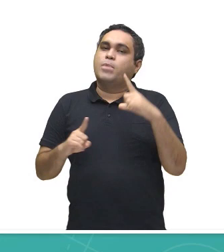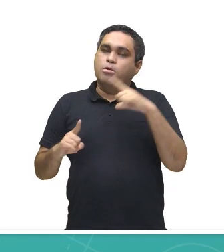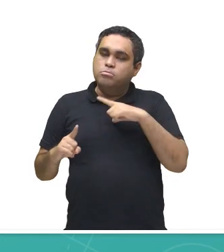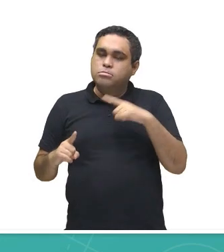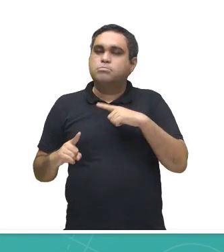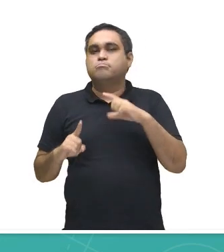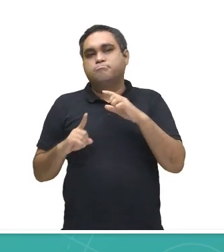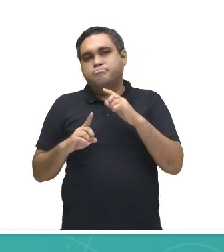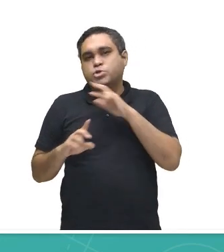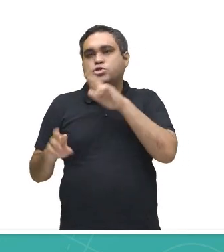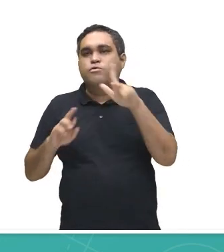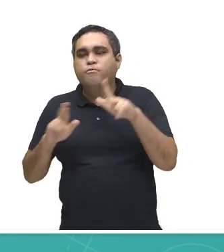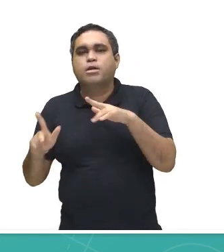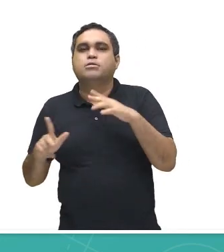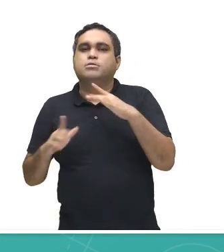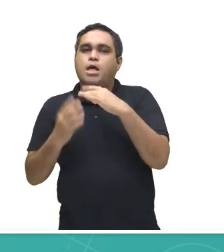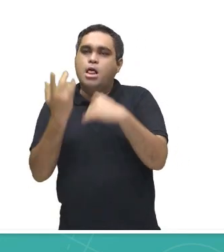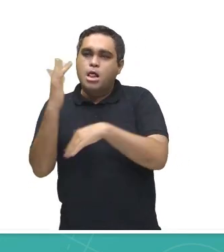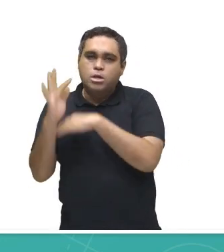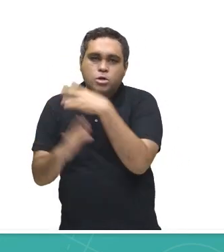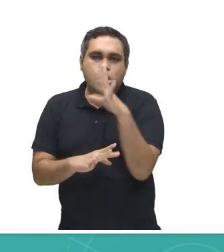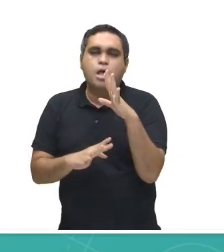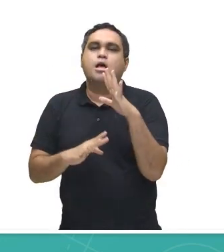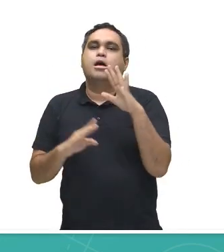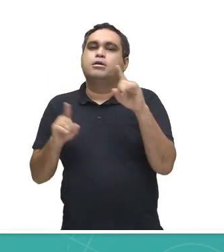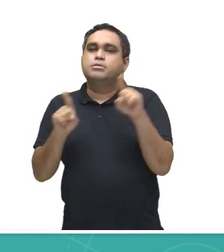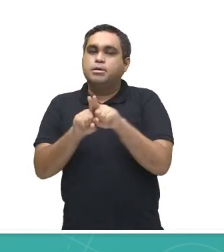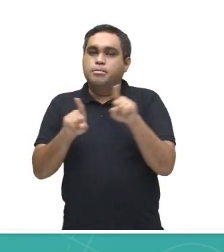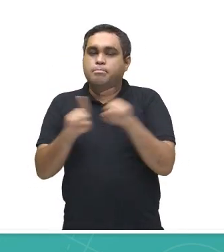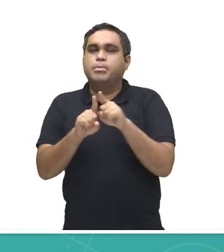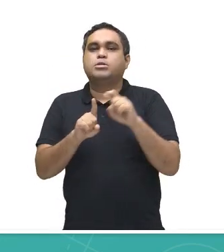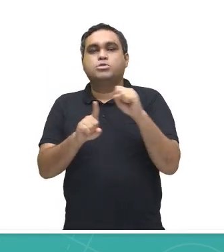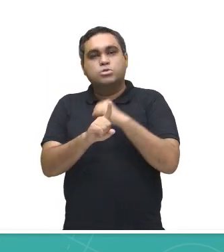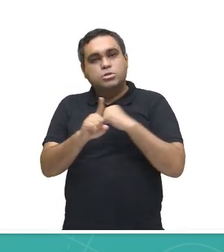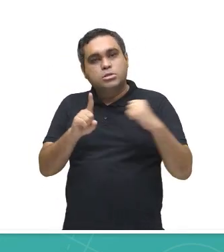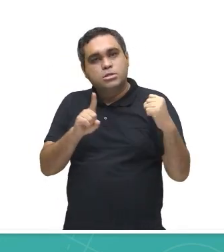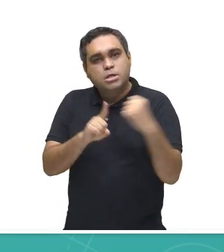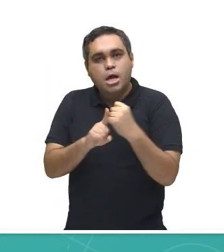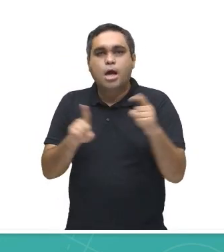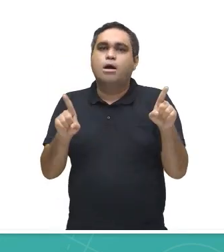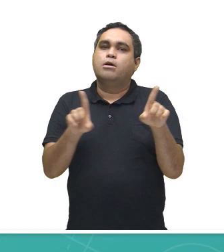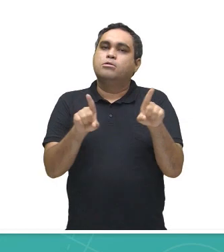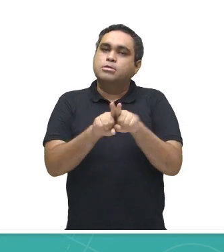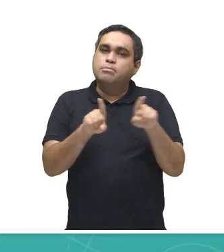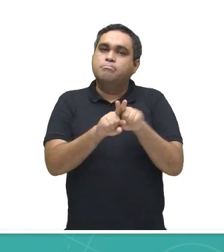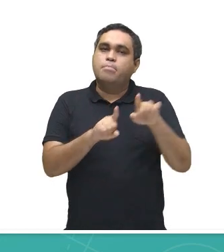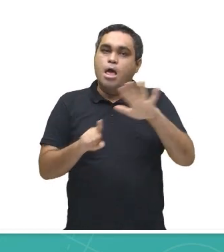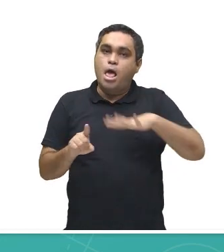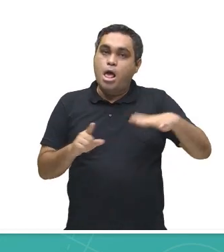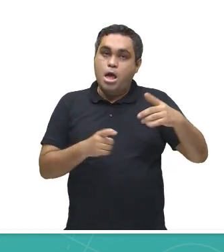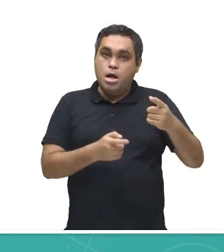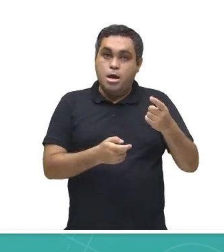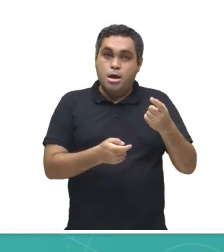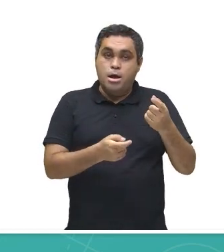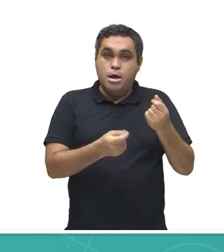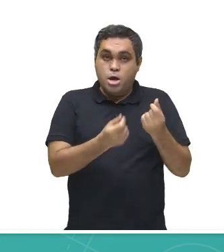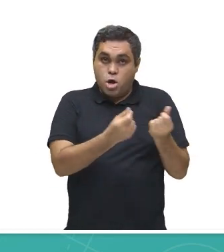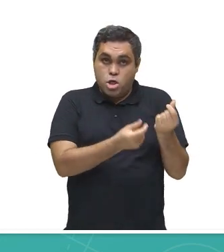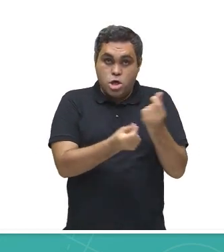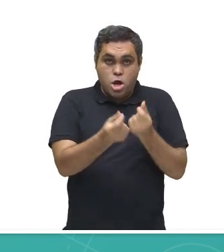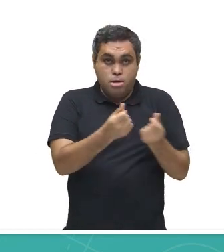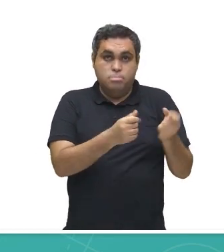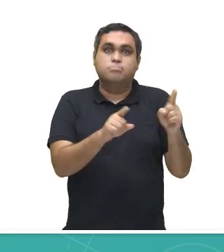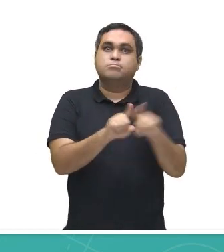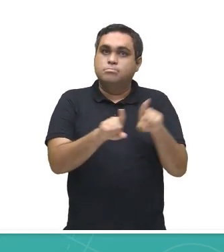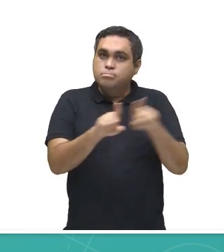naturais, sociais, a parte econômica também, que acaba refletindo, e a gente observa aí essas